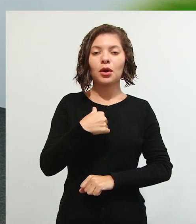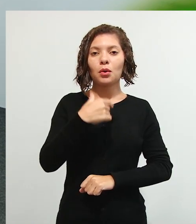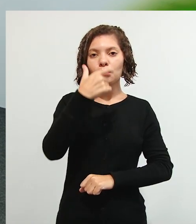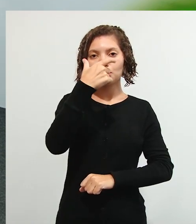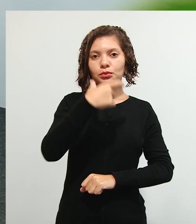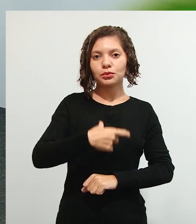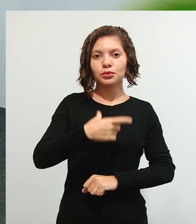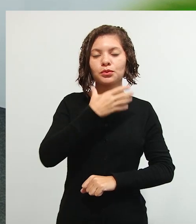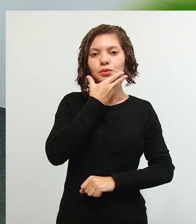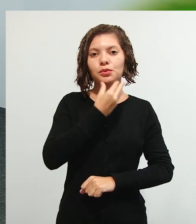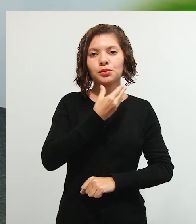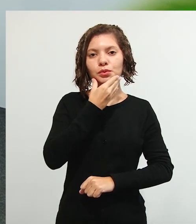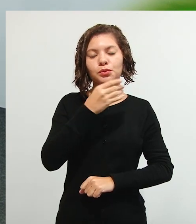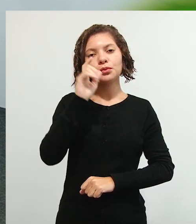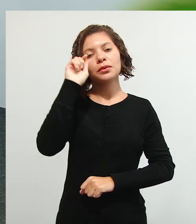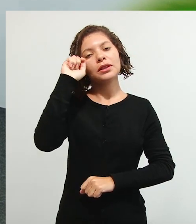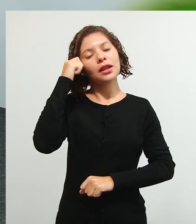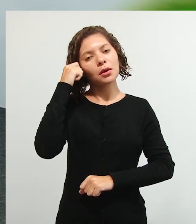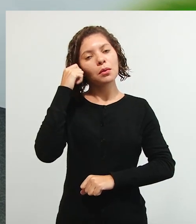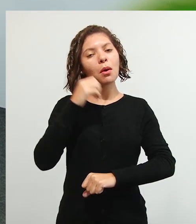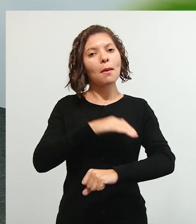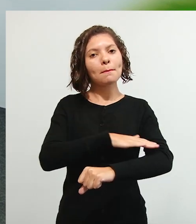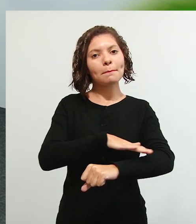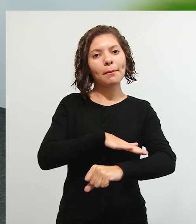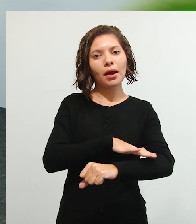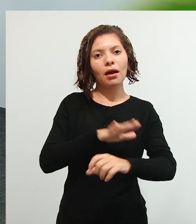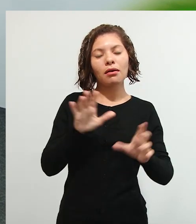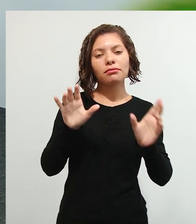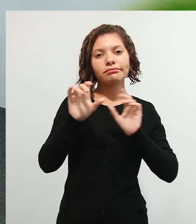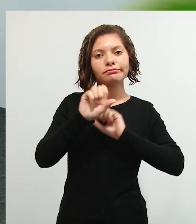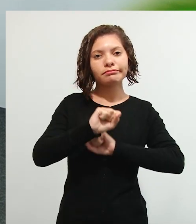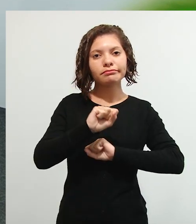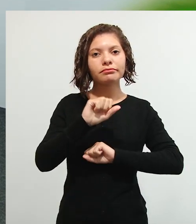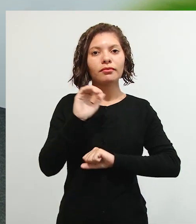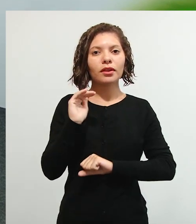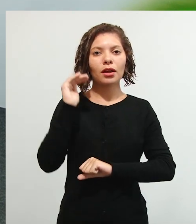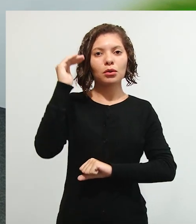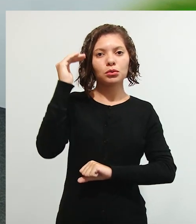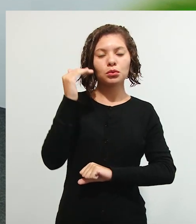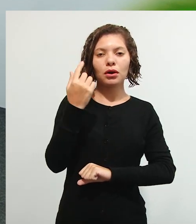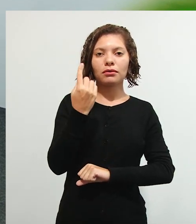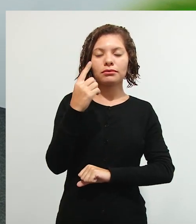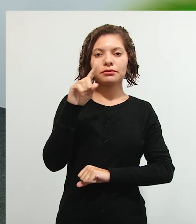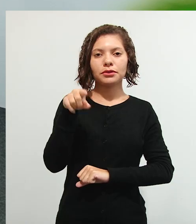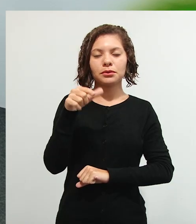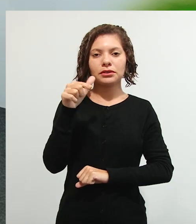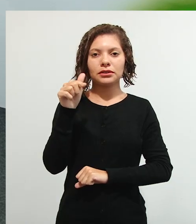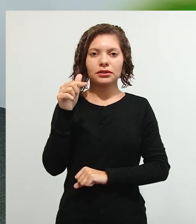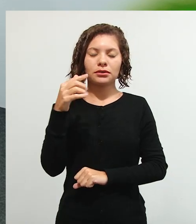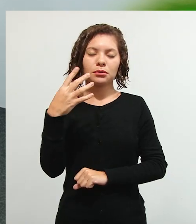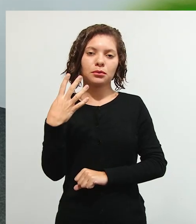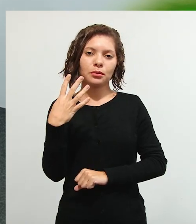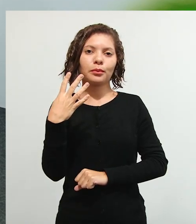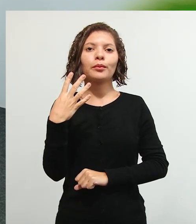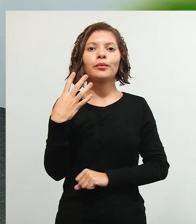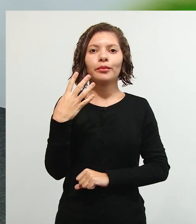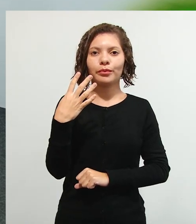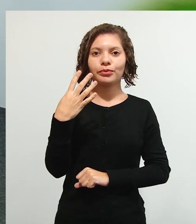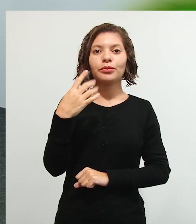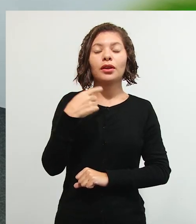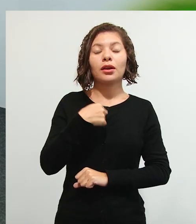Eu sou um homem negro, de pele escura, eu tenho de altura 1,74